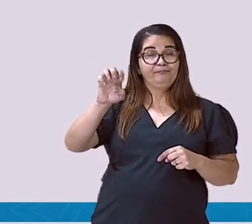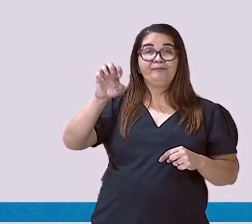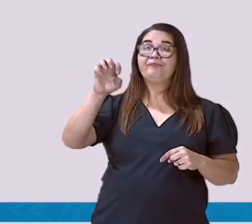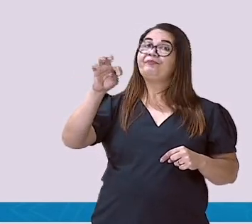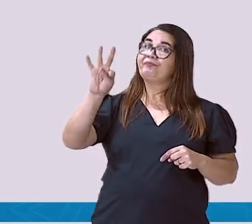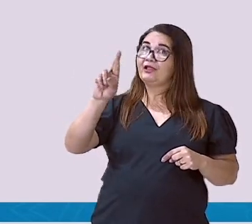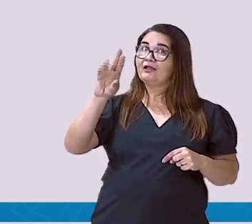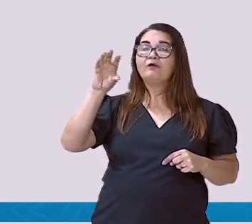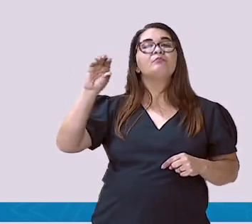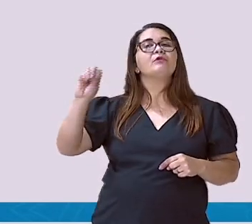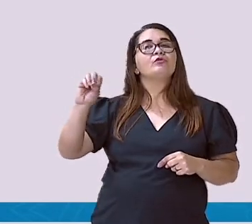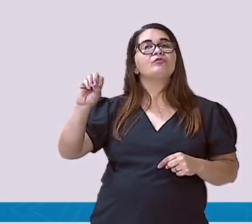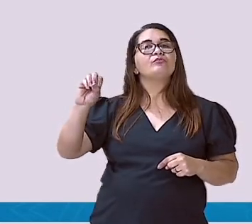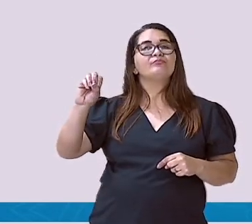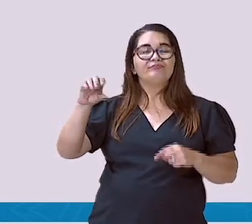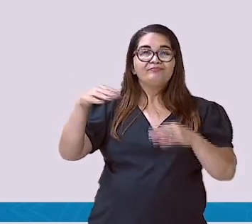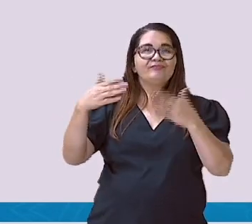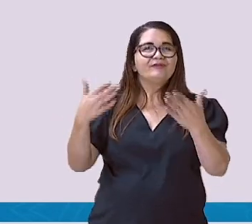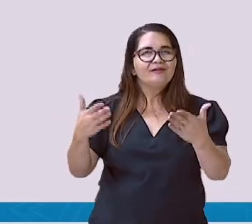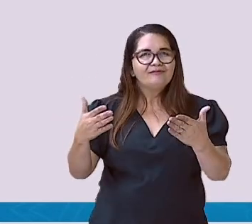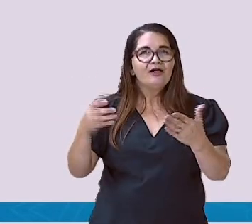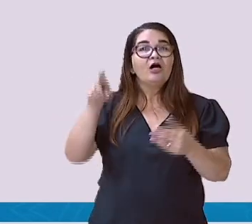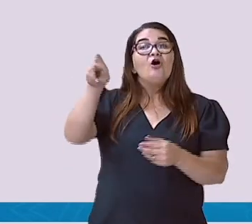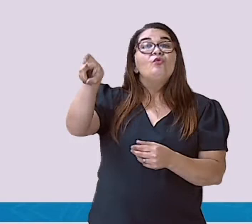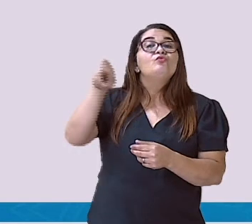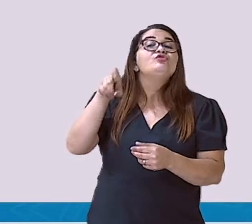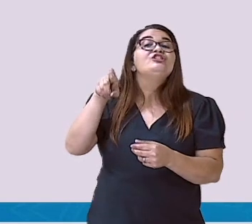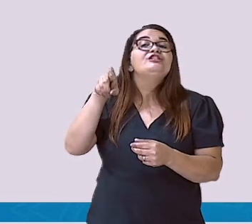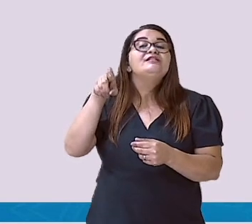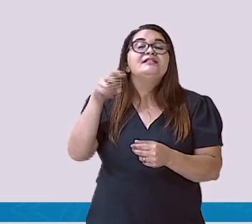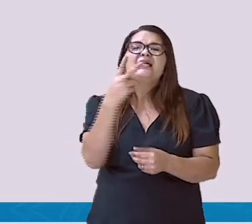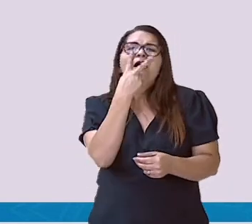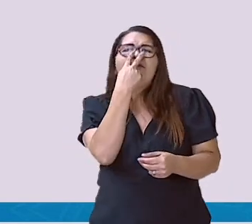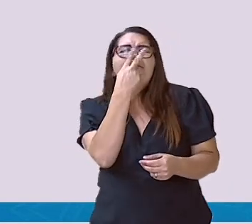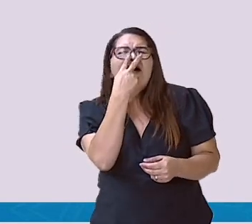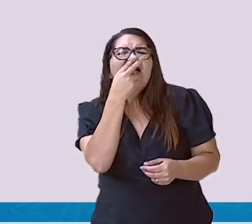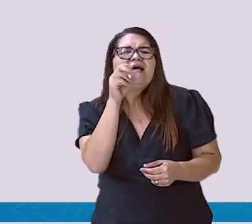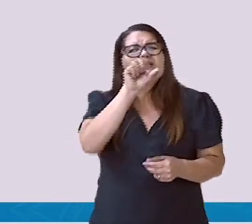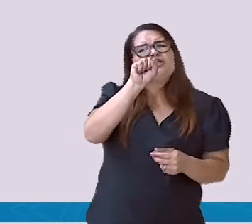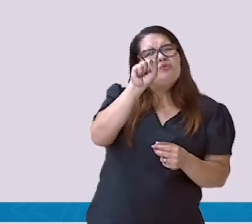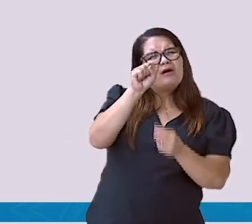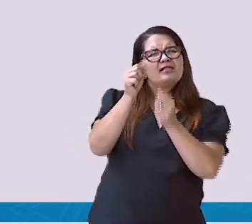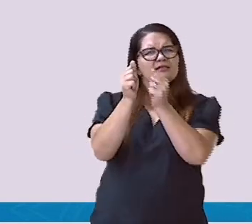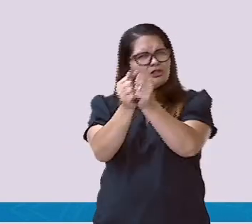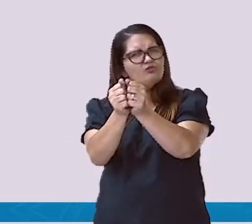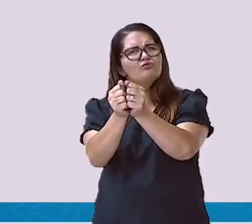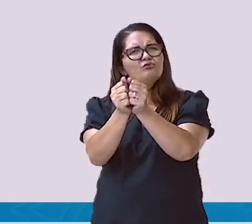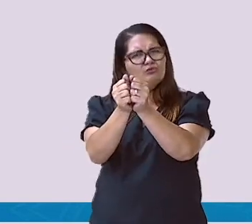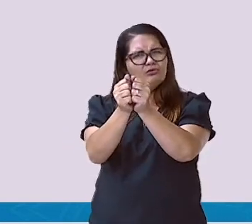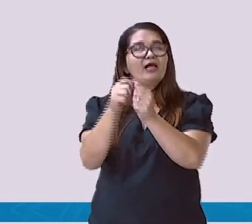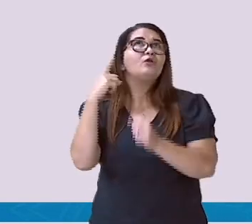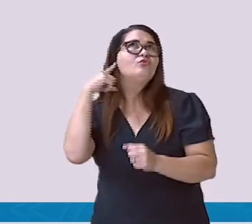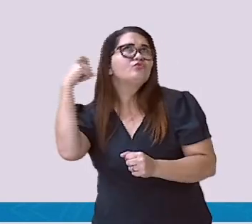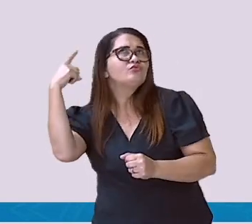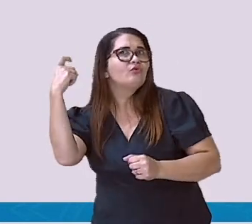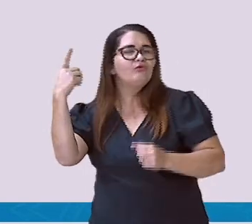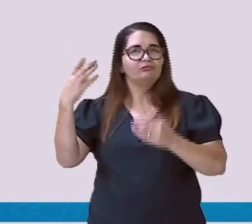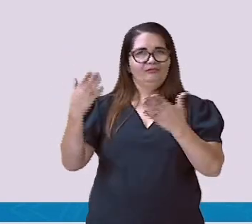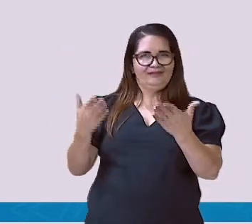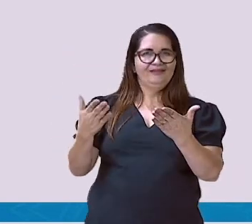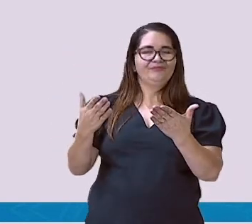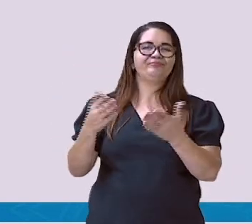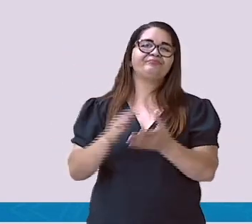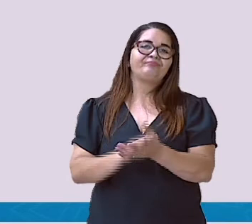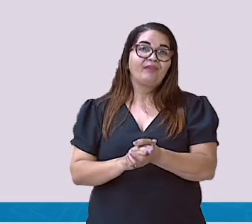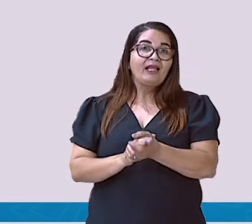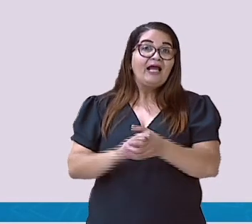S, taxímetro. Então, ela também não vai ter o mesmo número de letras e fonemas, ok? Nós